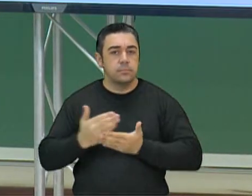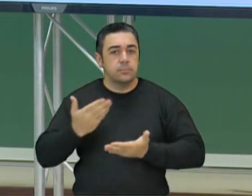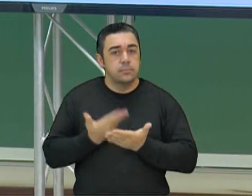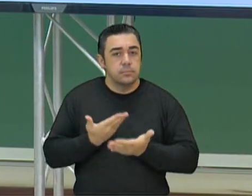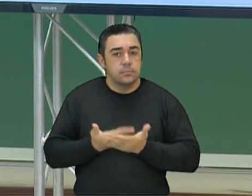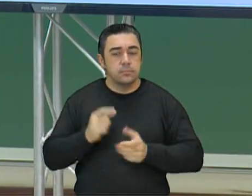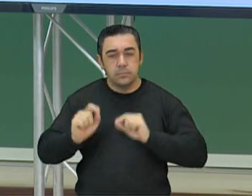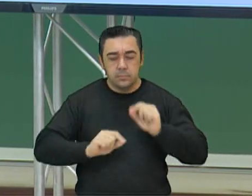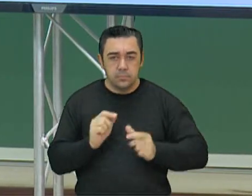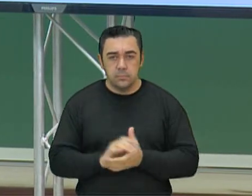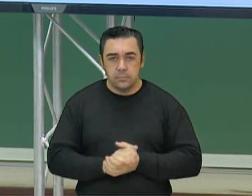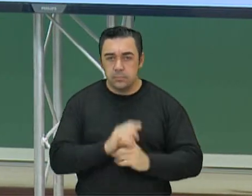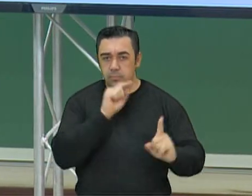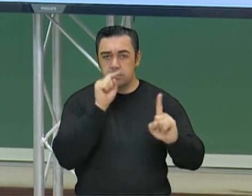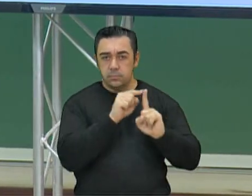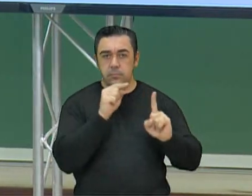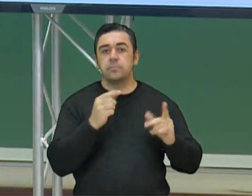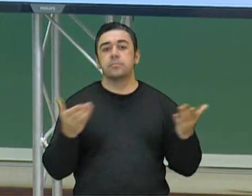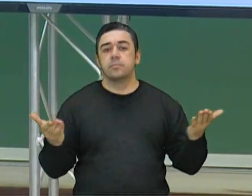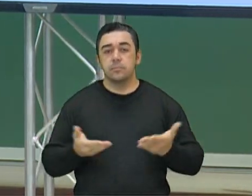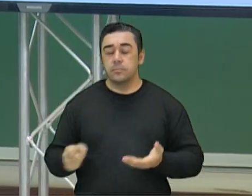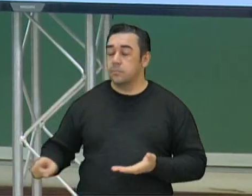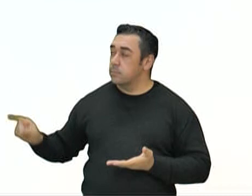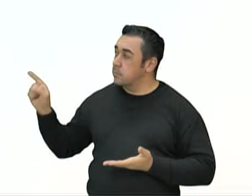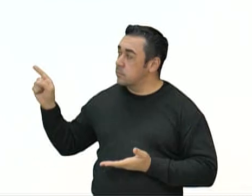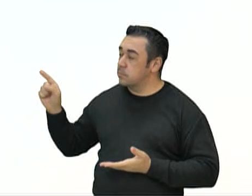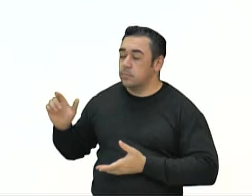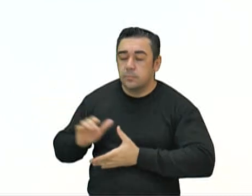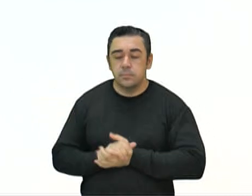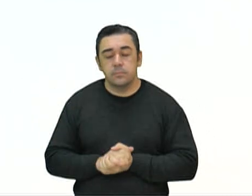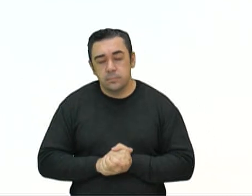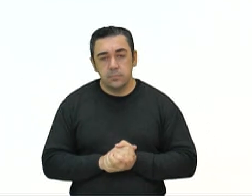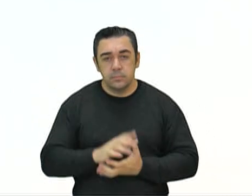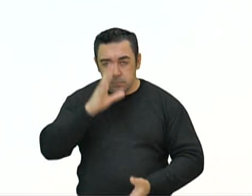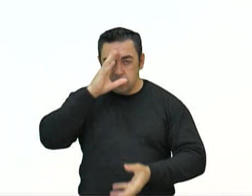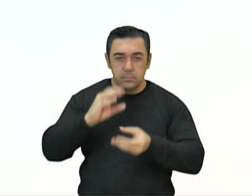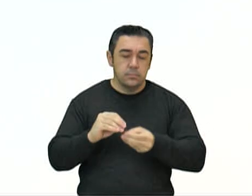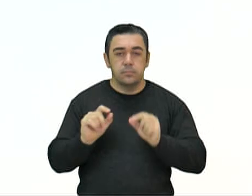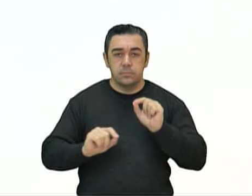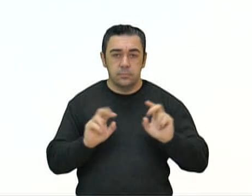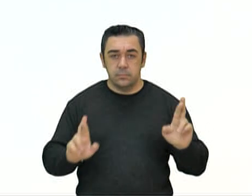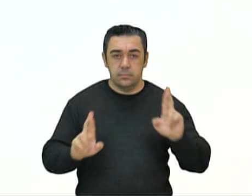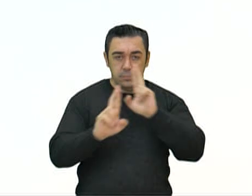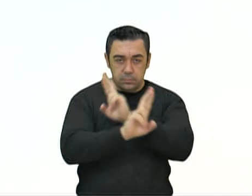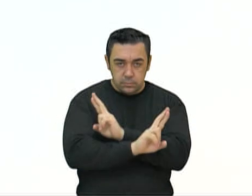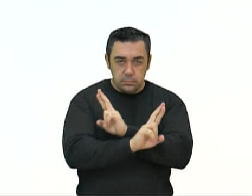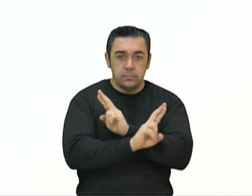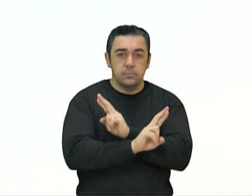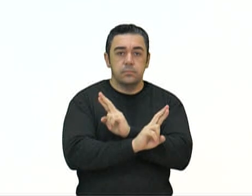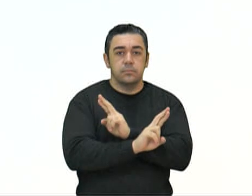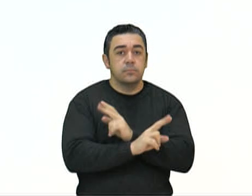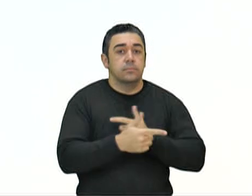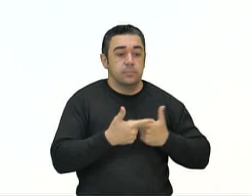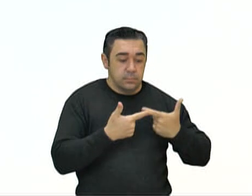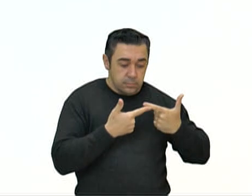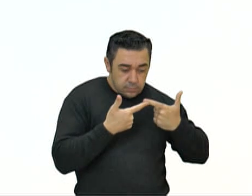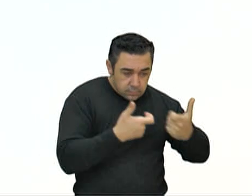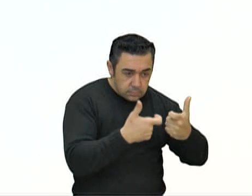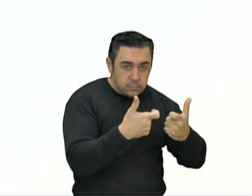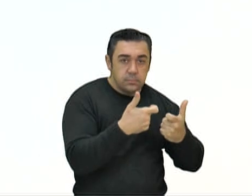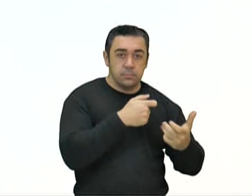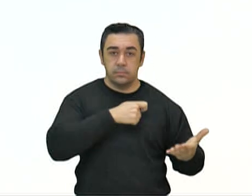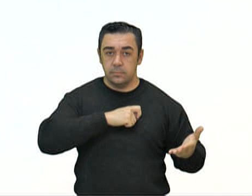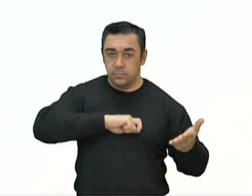aula, então. Os objetivos para hoje. Nós vamos compreender a relação entre Guerra Civil